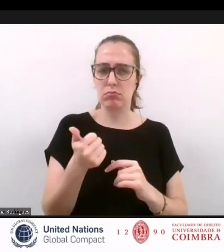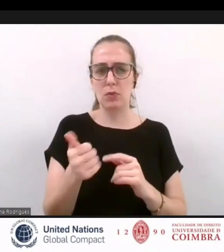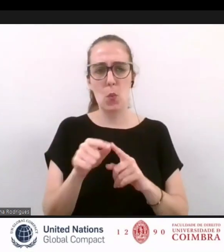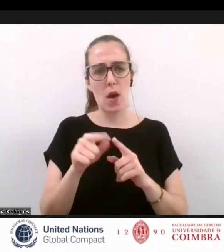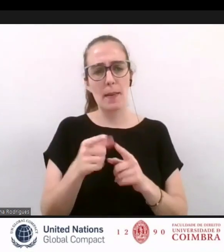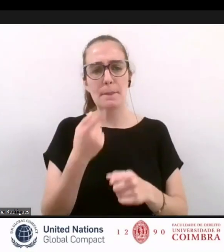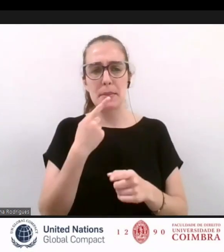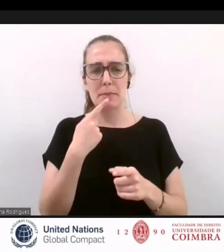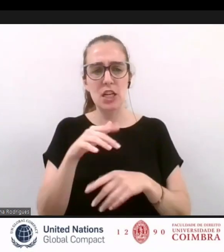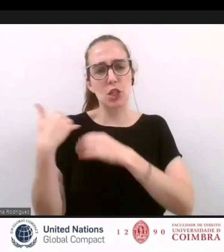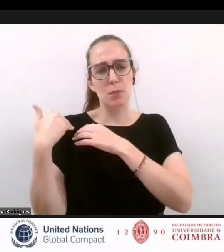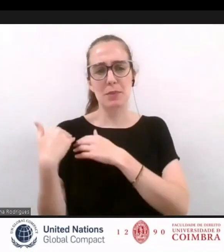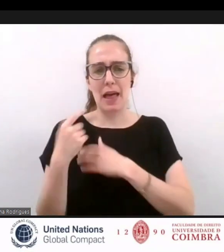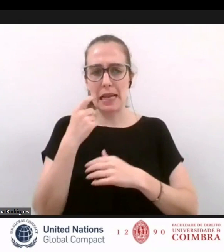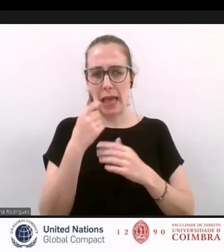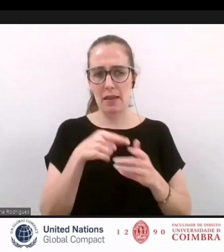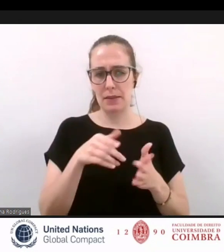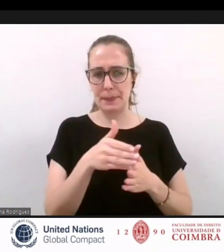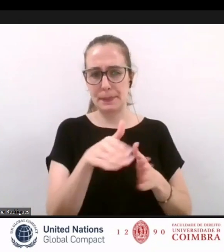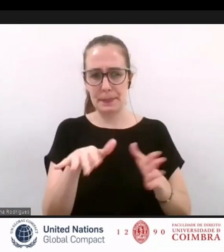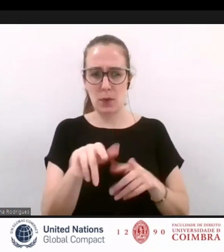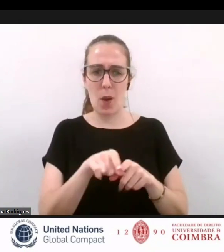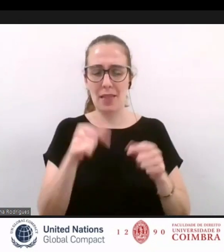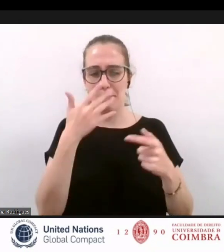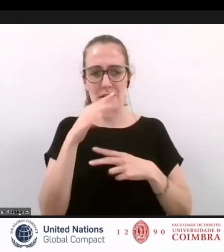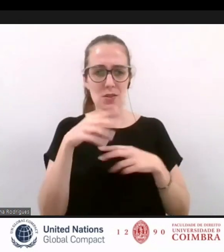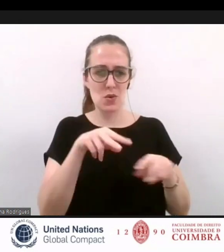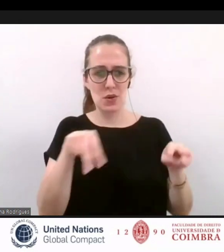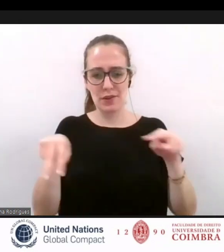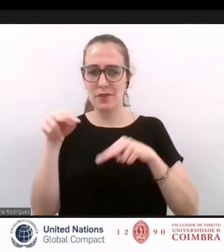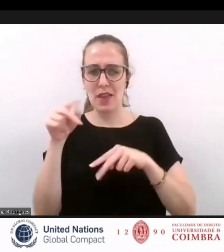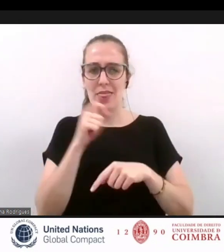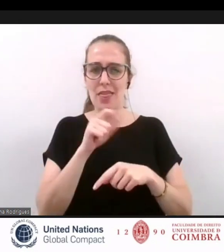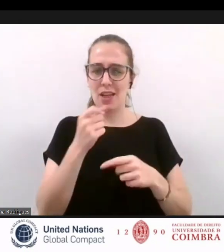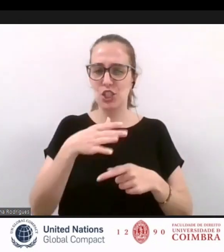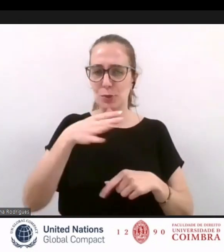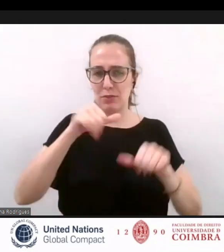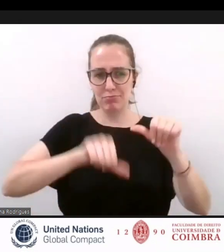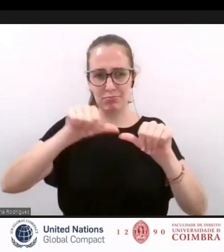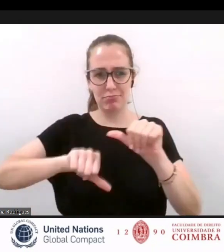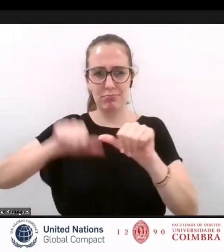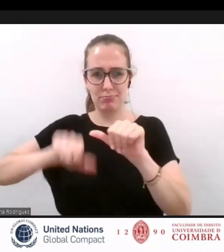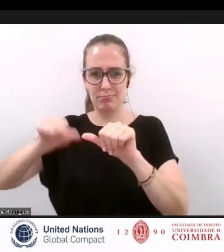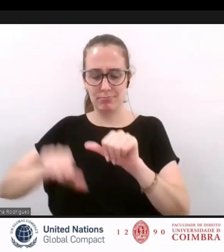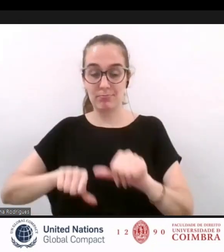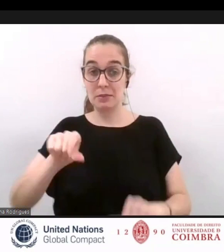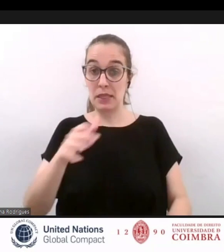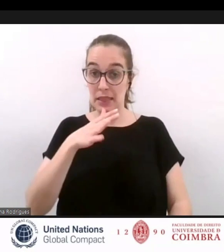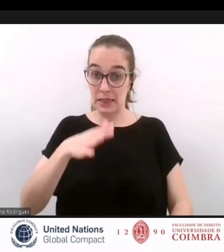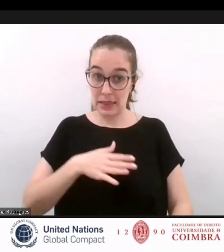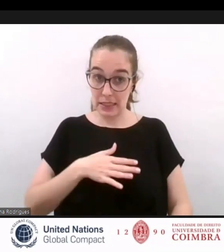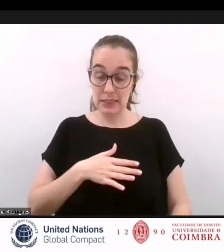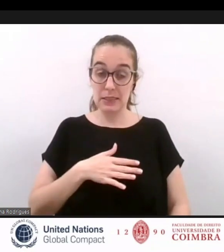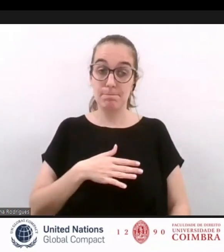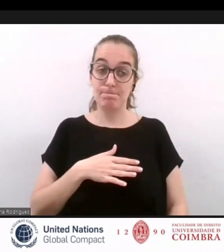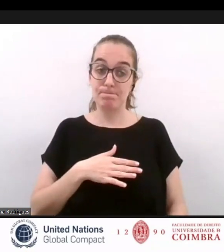mapeamento de responsabilidades. No fundo, esta ideia de que é responsável de todos e foi-nos descrevendo, e também salientou, como bem sublinhou